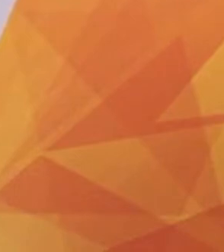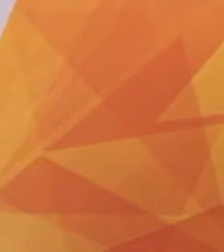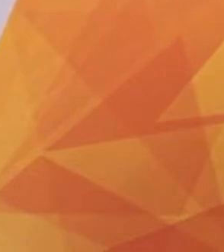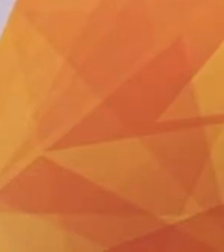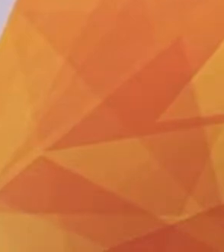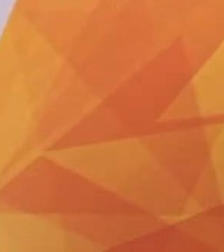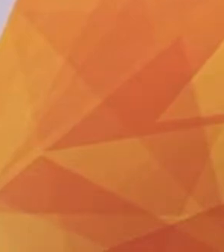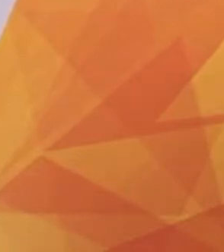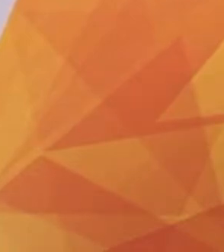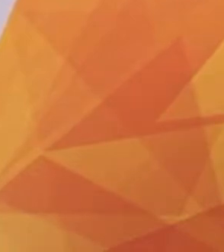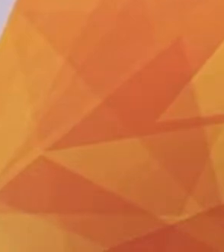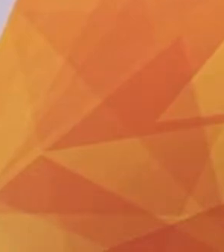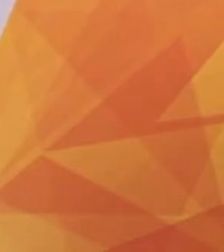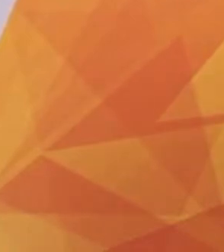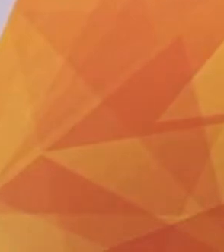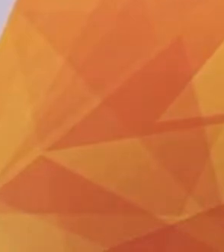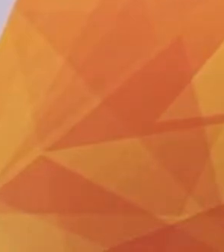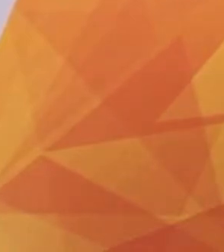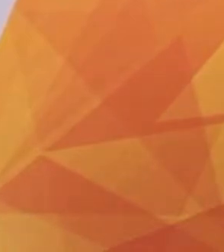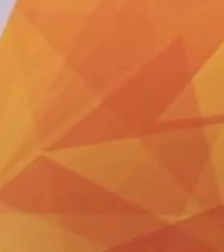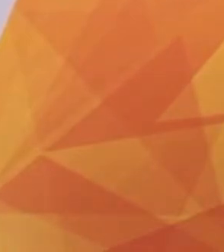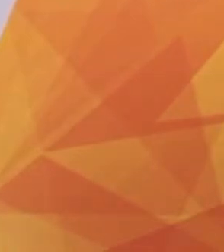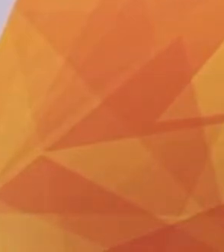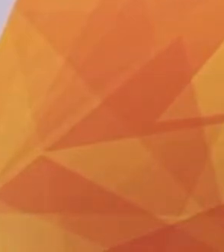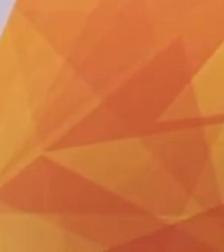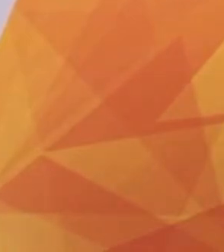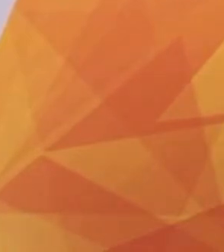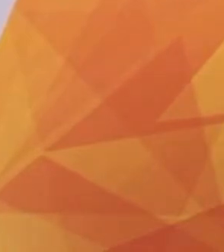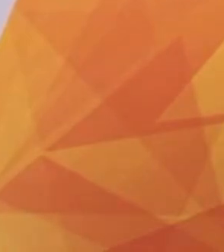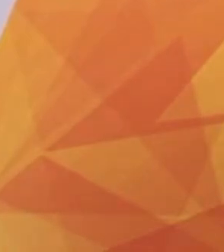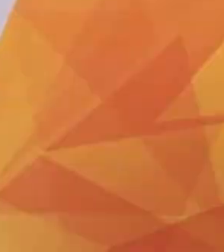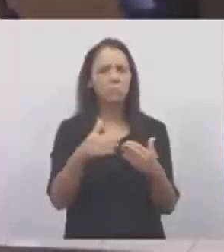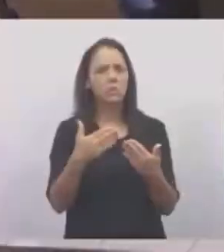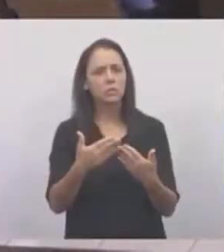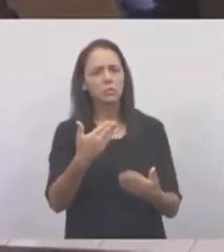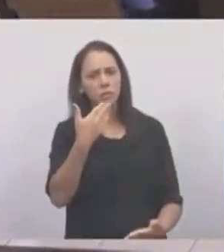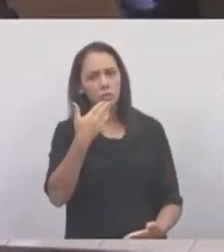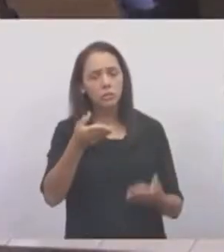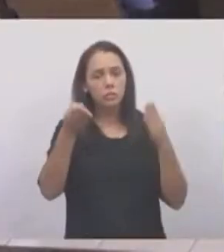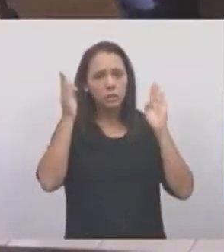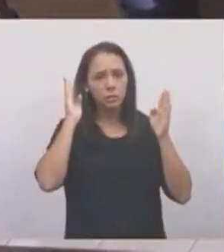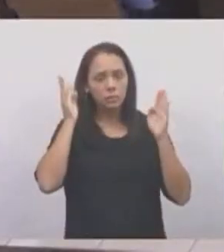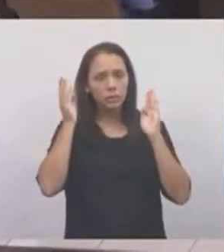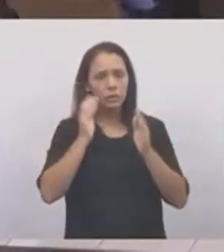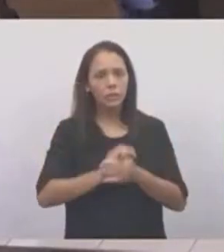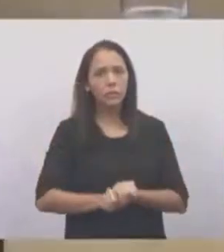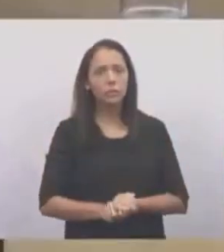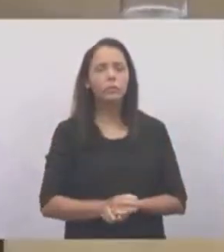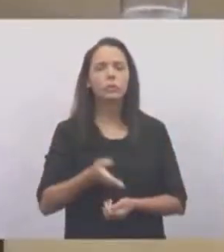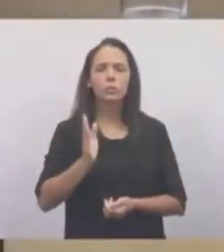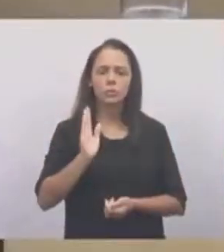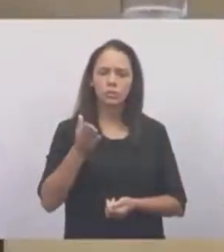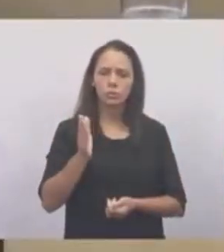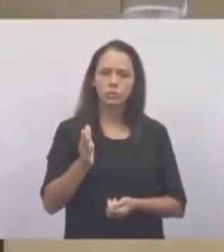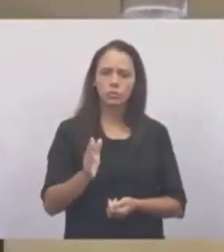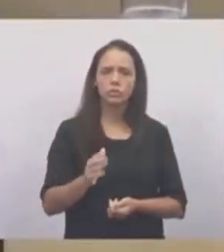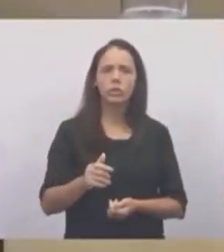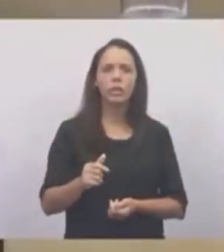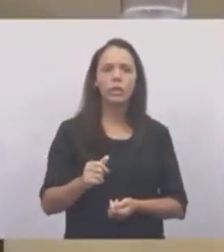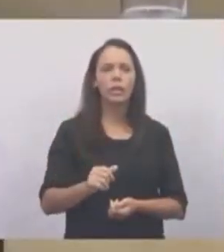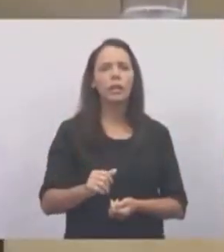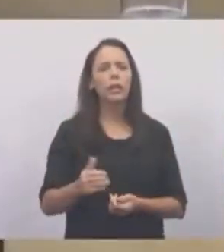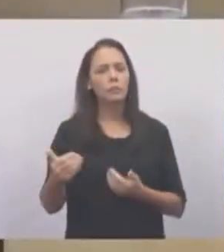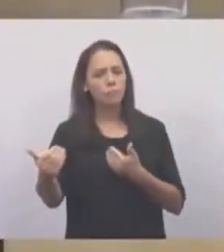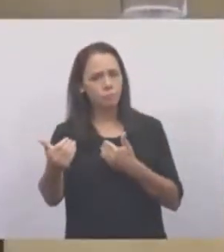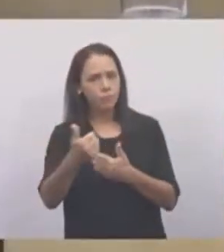a relevância do exame para as mulheres e a importância do pedido. Veja. Essa carreta já esteve aqui no